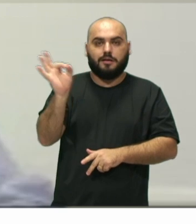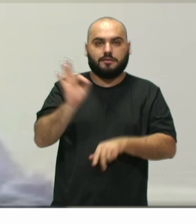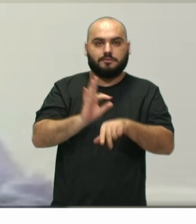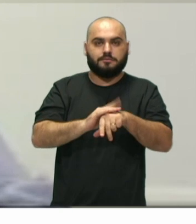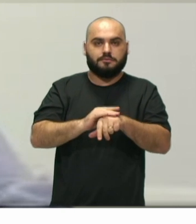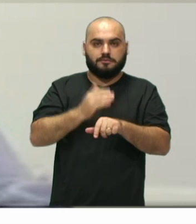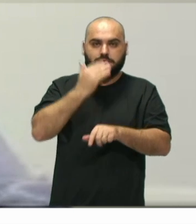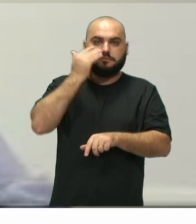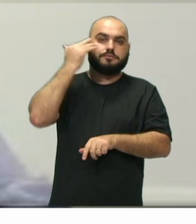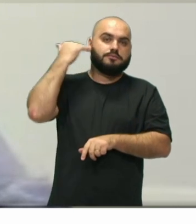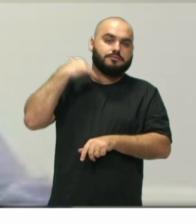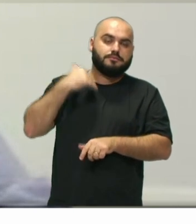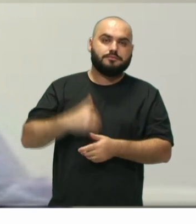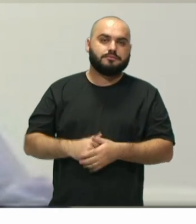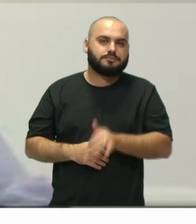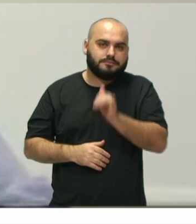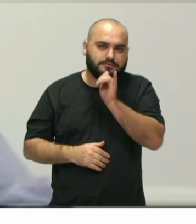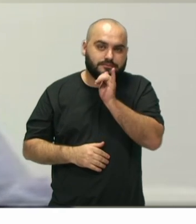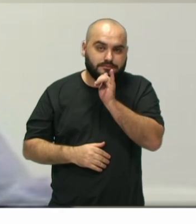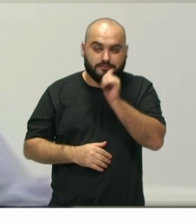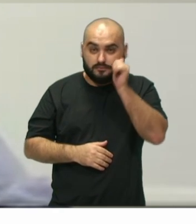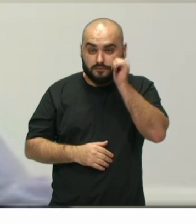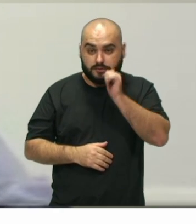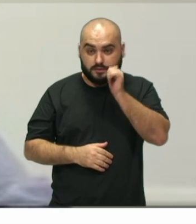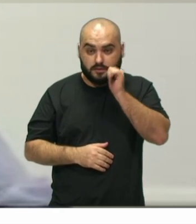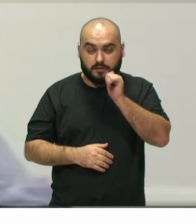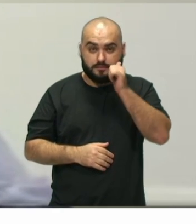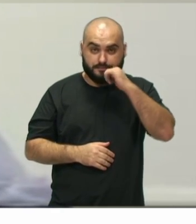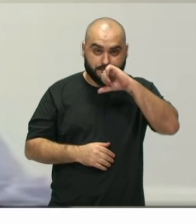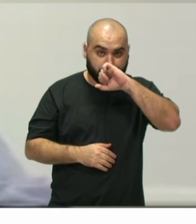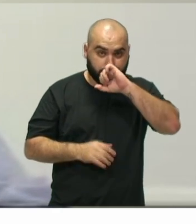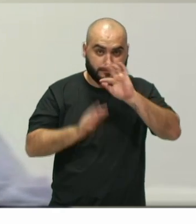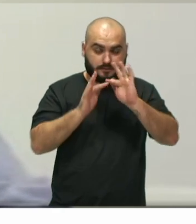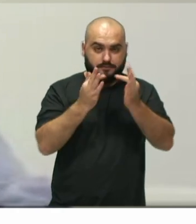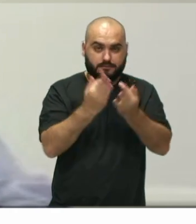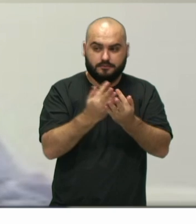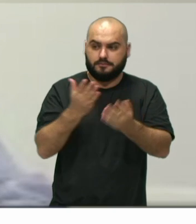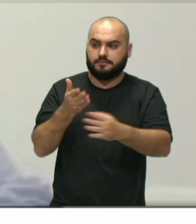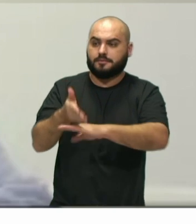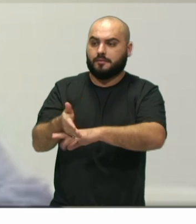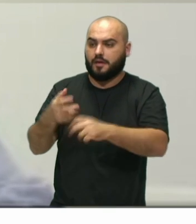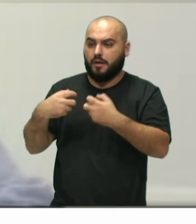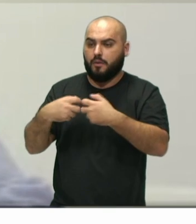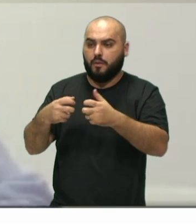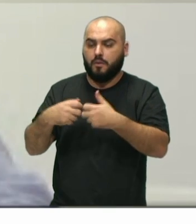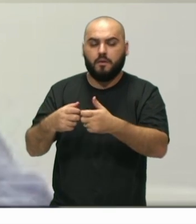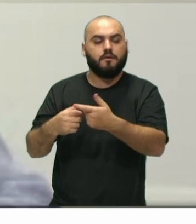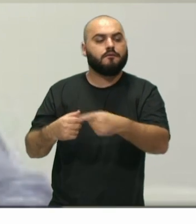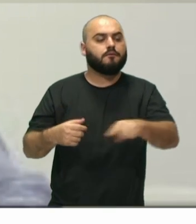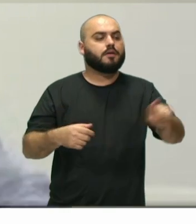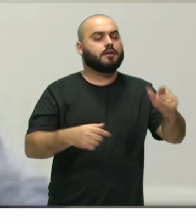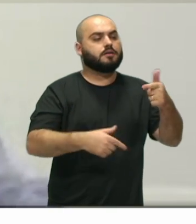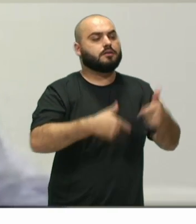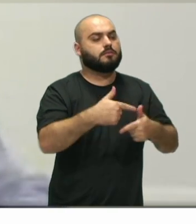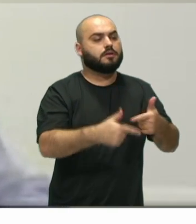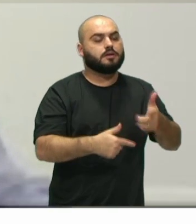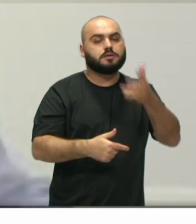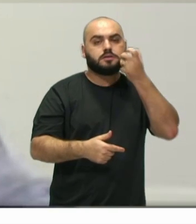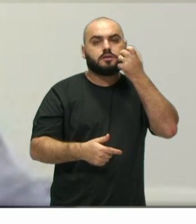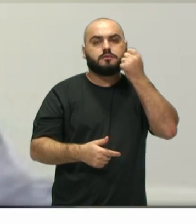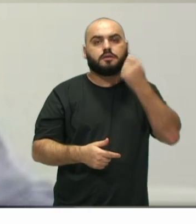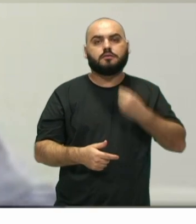digo, né, o que faz uma mulher, mãe de família, enfermeira, entrar num ônibus e trabalhar e salvar a vida